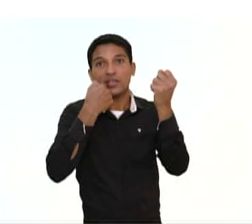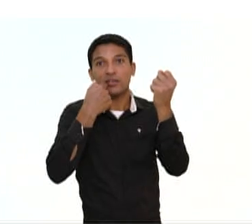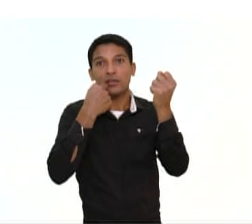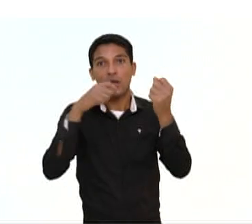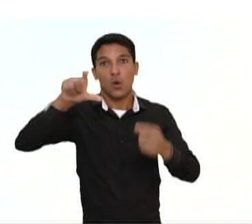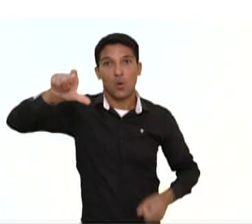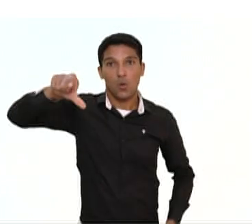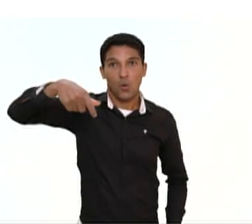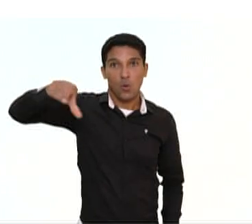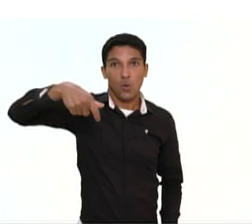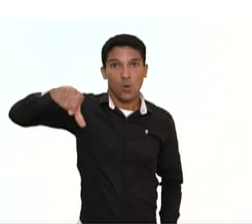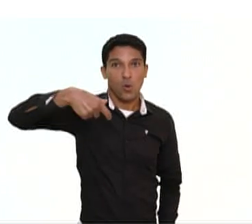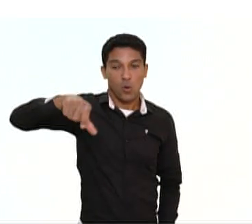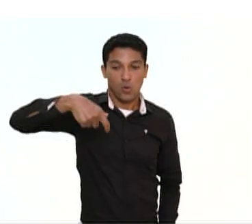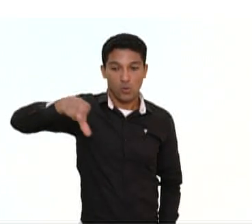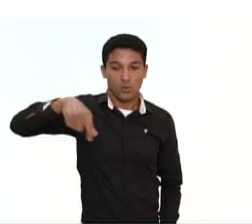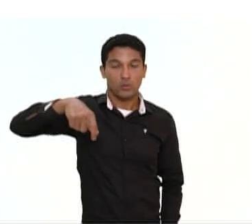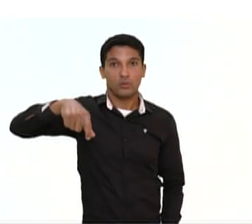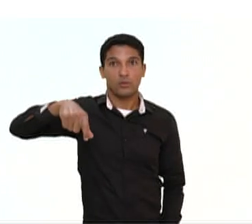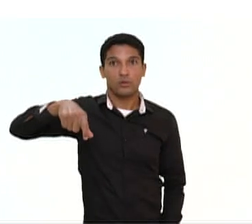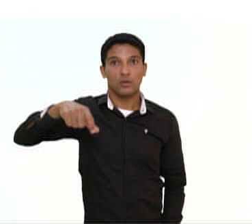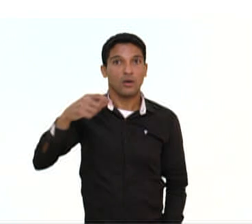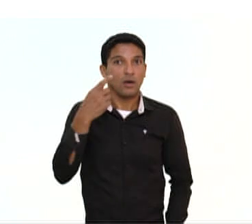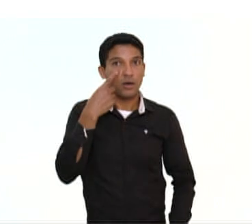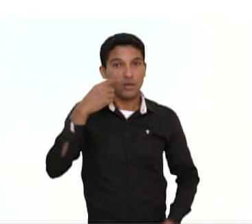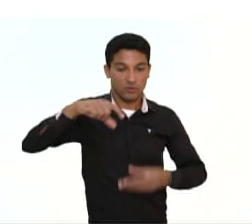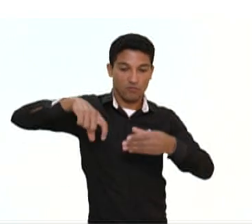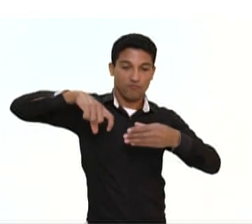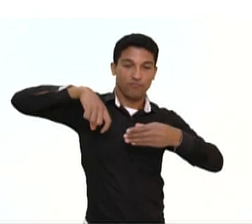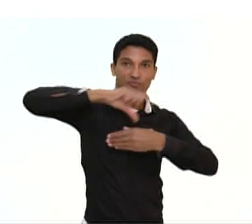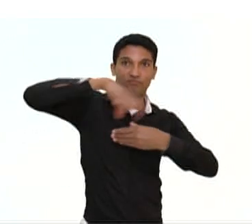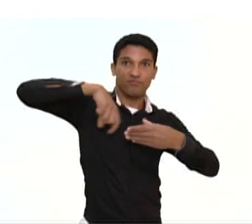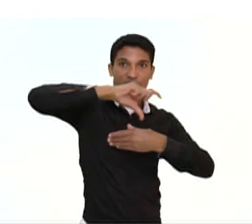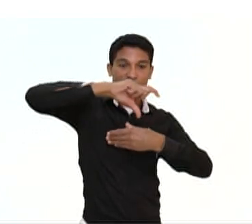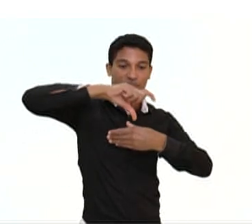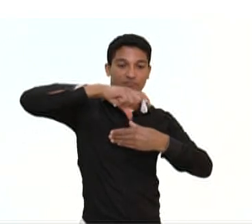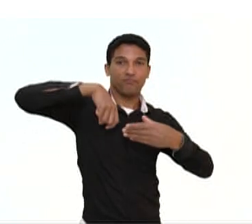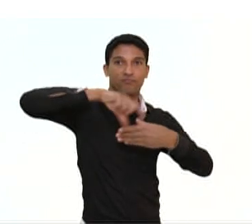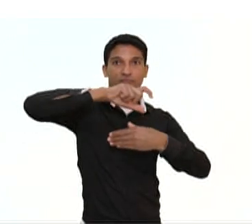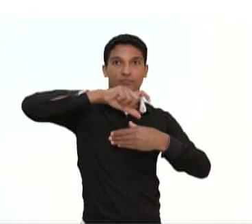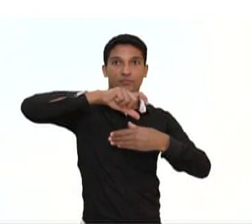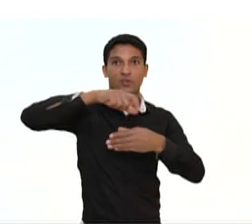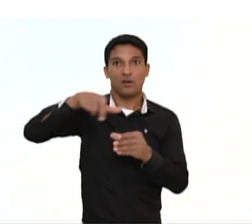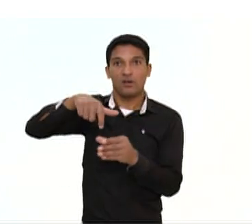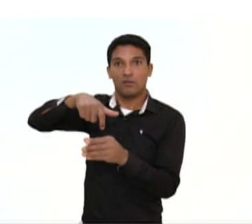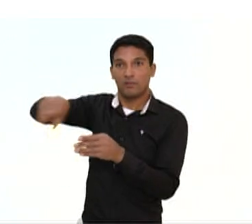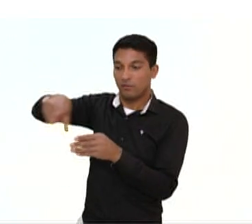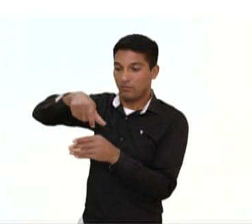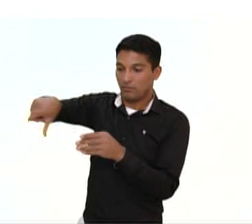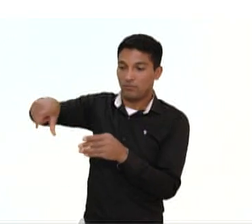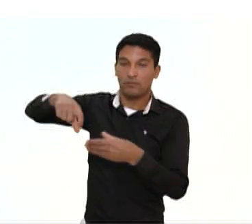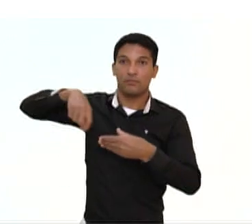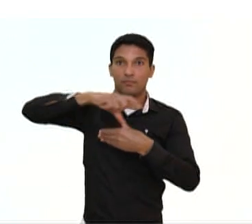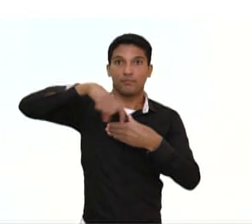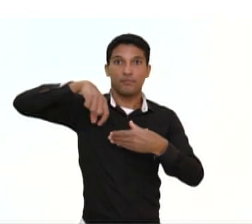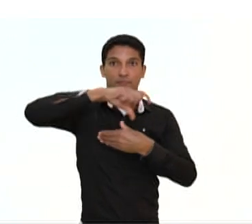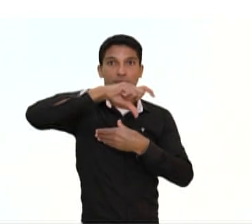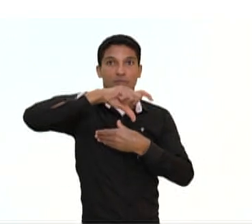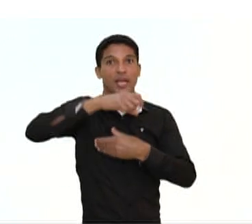na primeira número disponível para a senha tem que ser aquele número, na segunda tem que ser o outro. Então cada número tem a sua